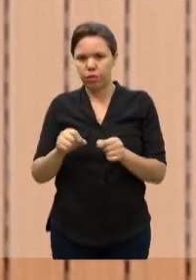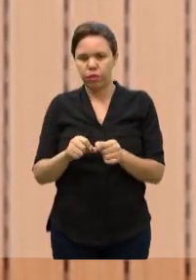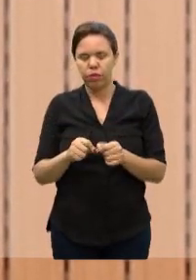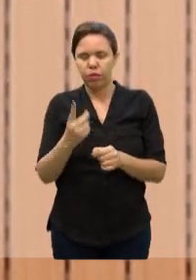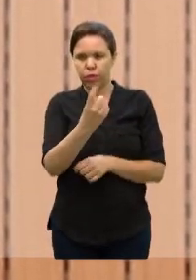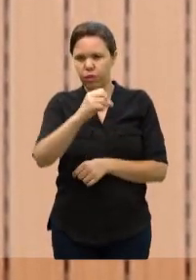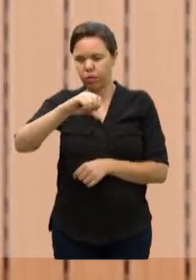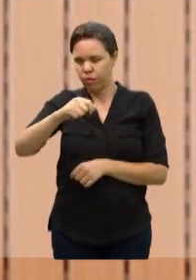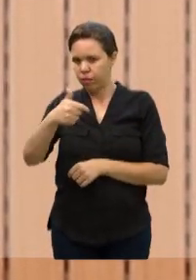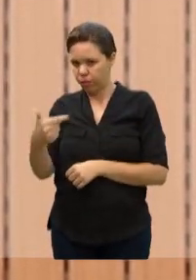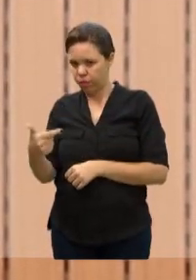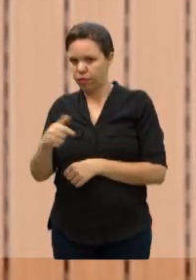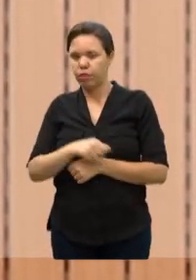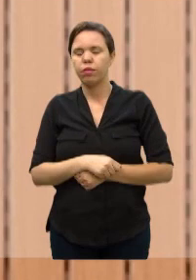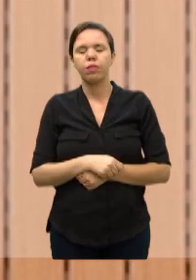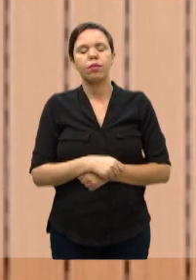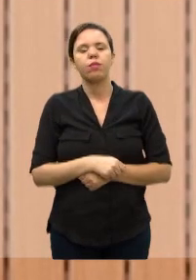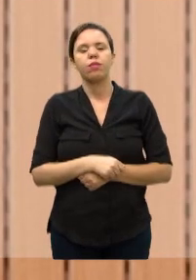1992,